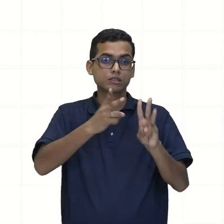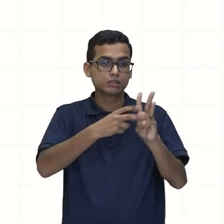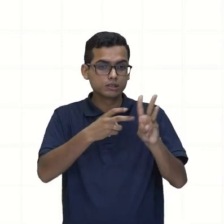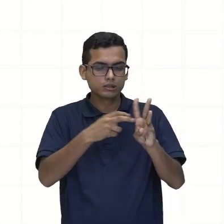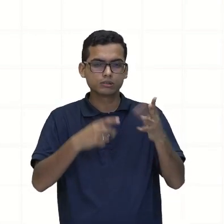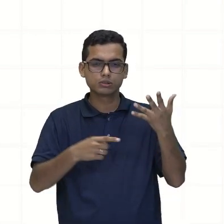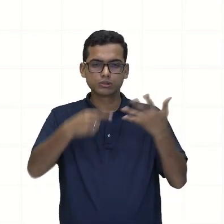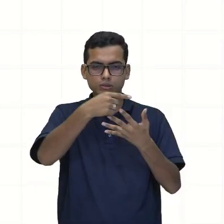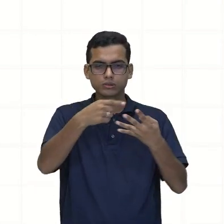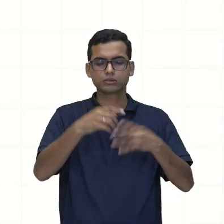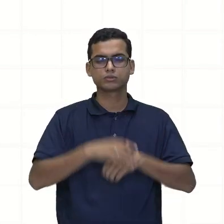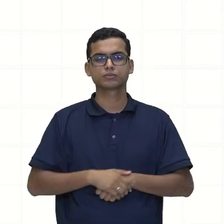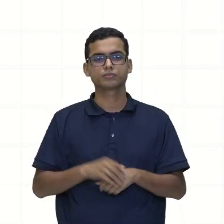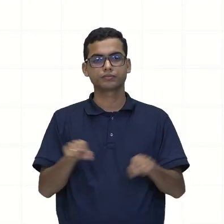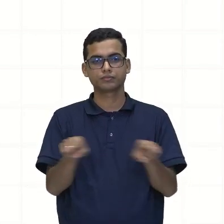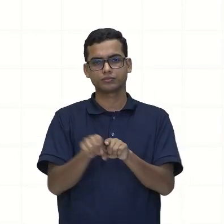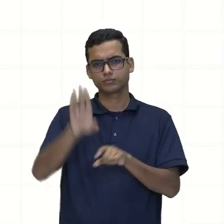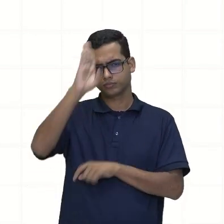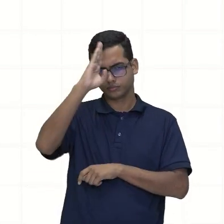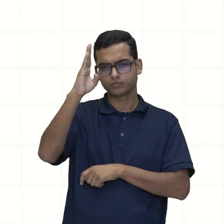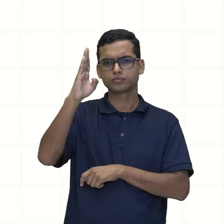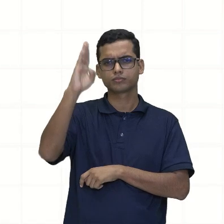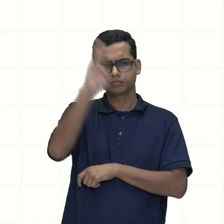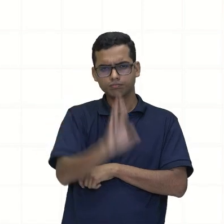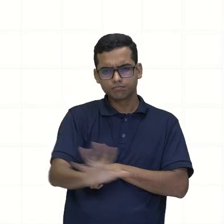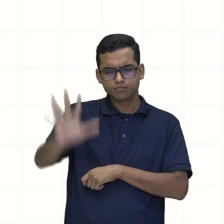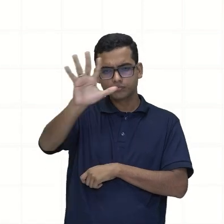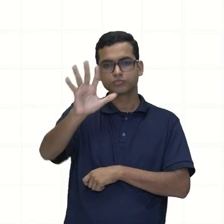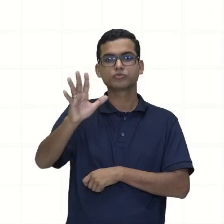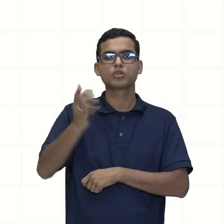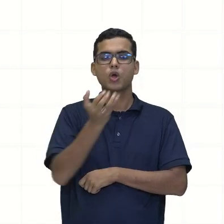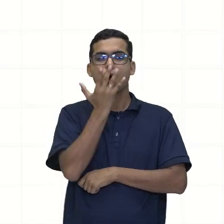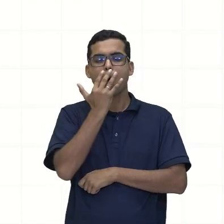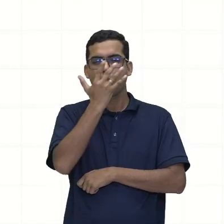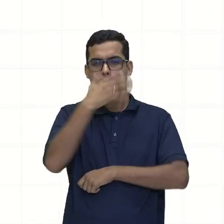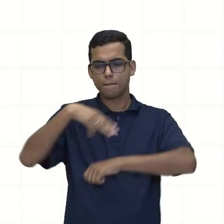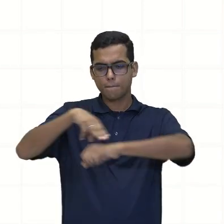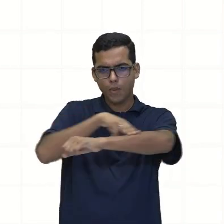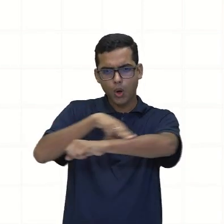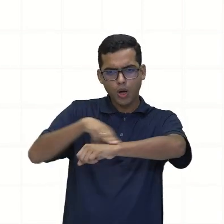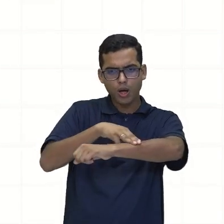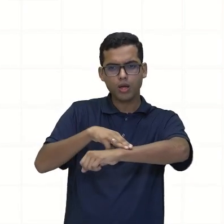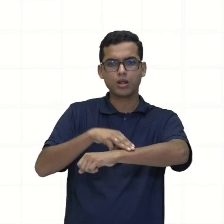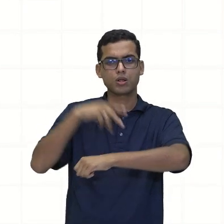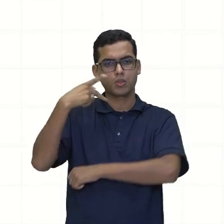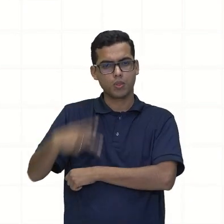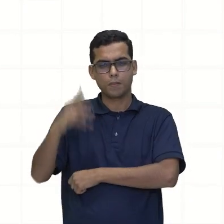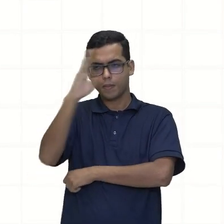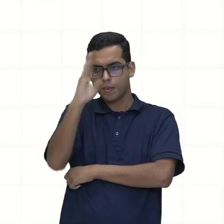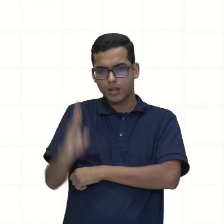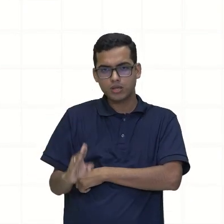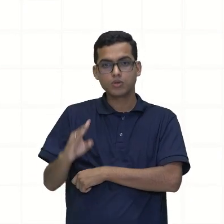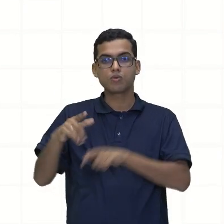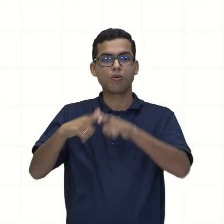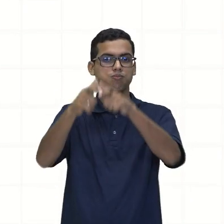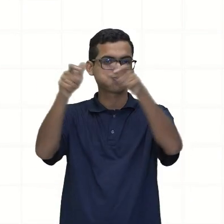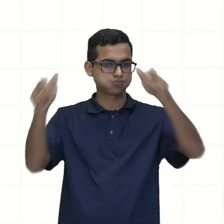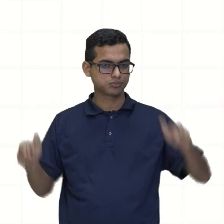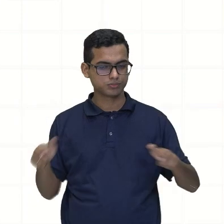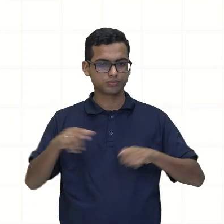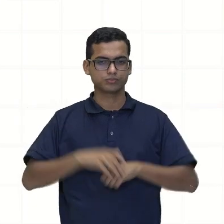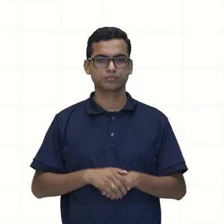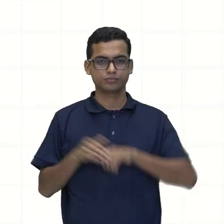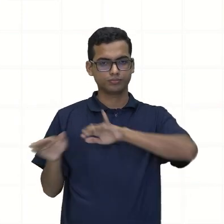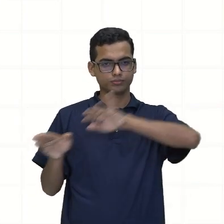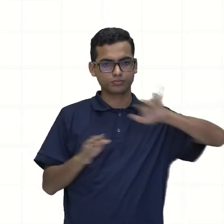predominância da cor parda, de uma população de cor parda no território brasileiro. E aí nós temos um